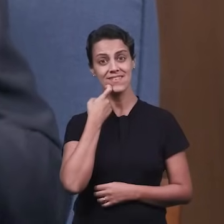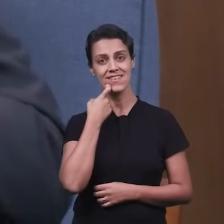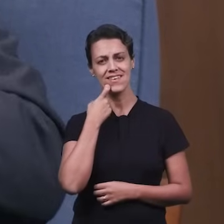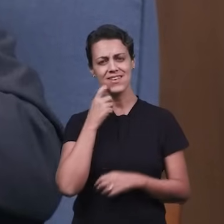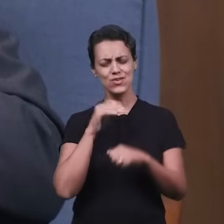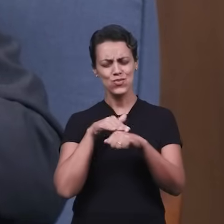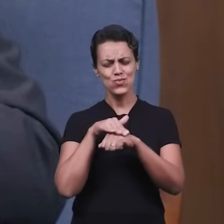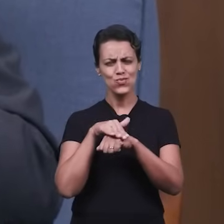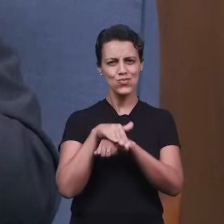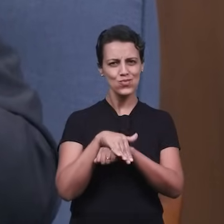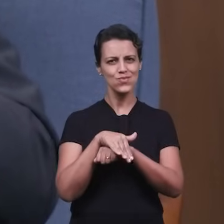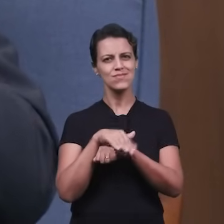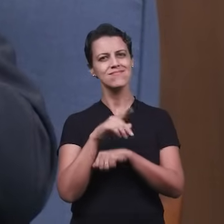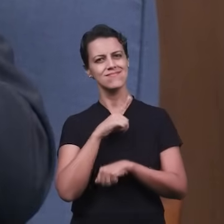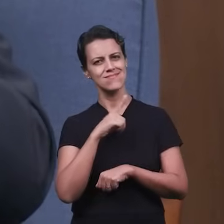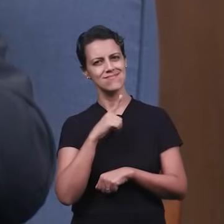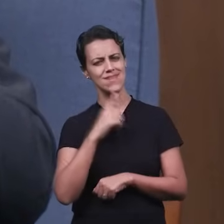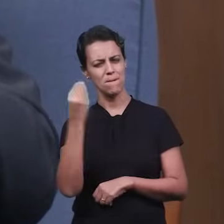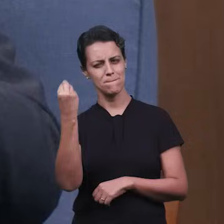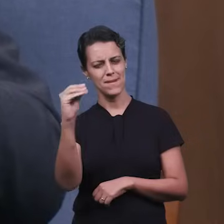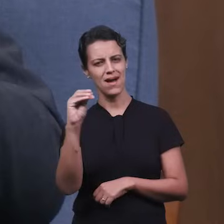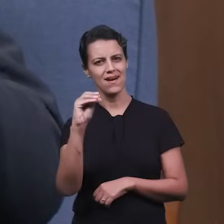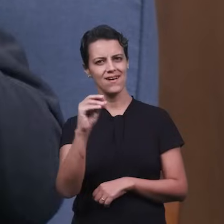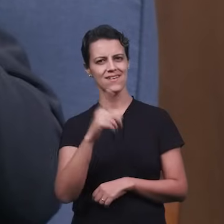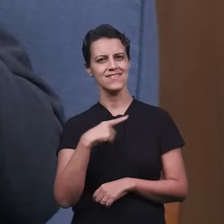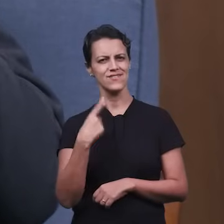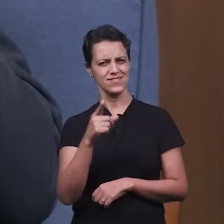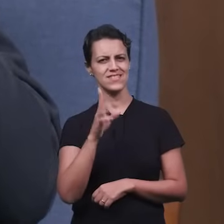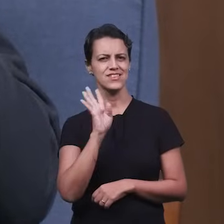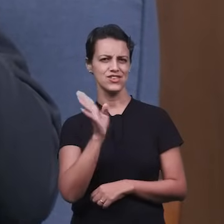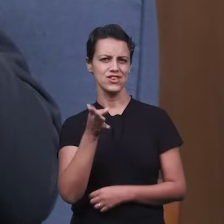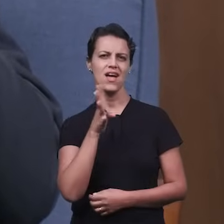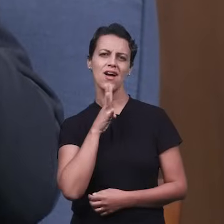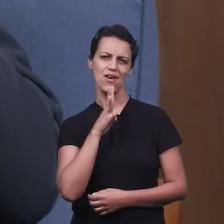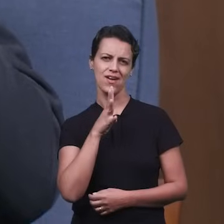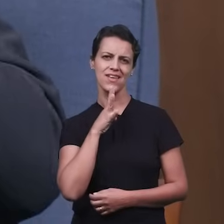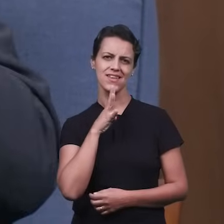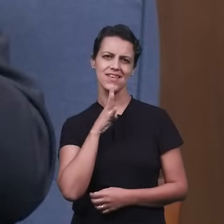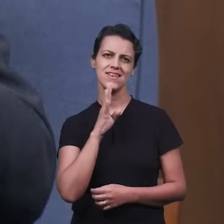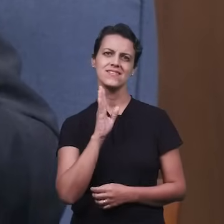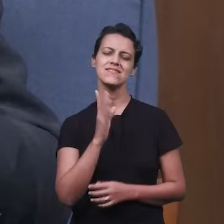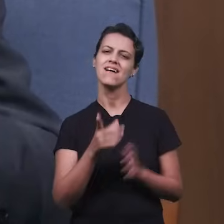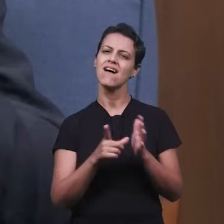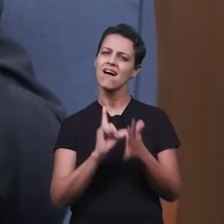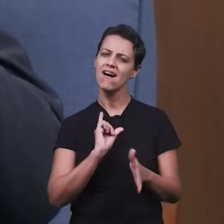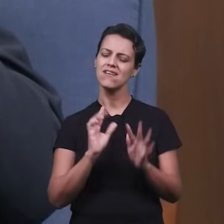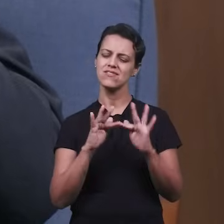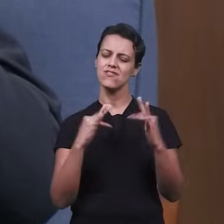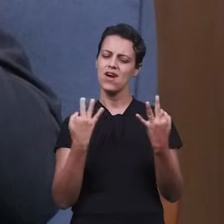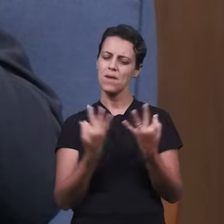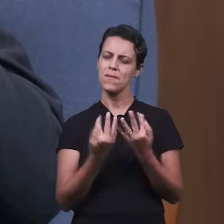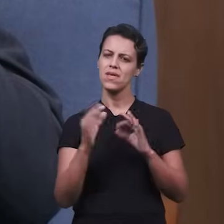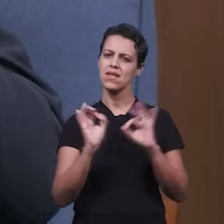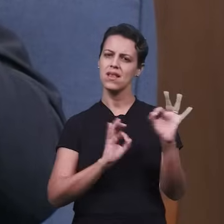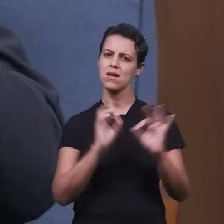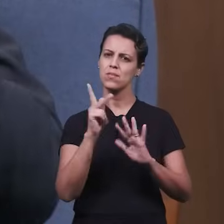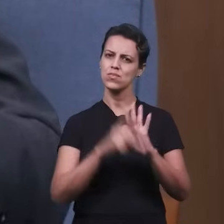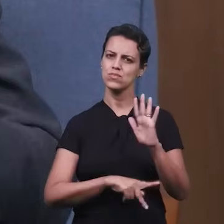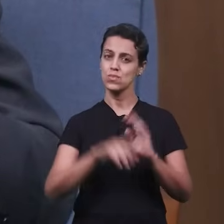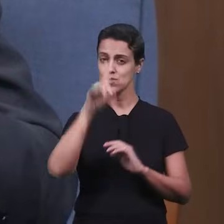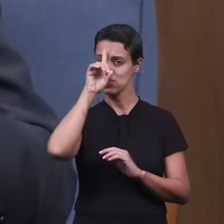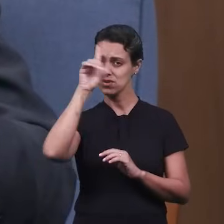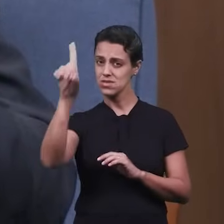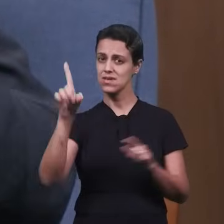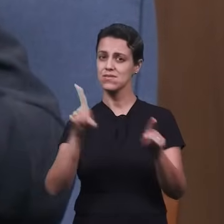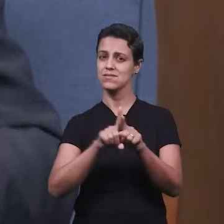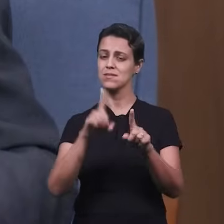aqui no finalzinho da noite, né? A gente tem esse encontro, você já assistiu a Família e o Projeto de Deus, você já assistiu ao culto